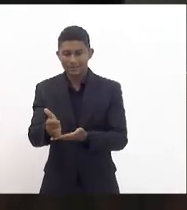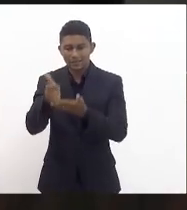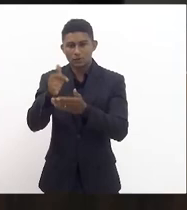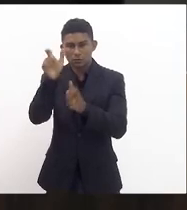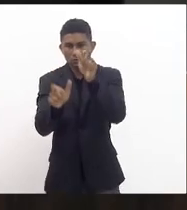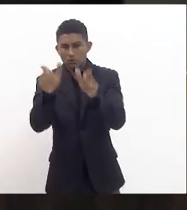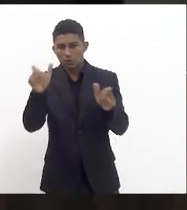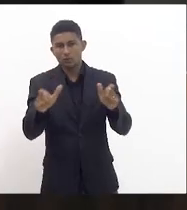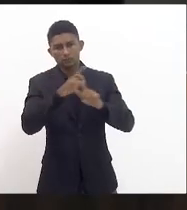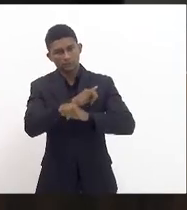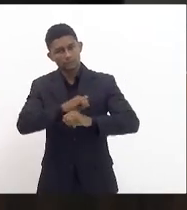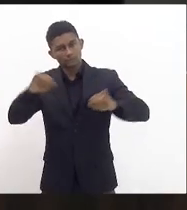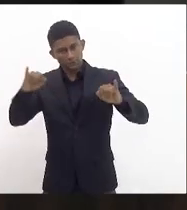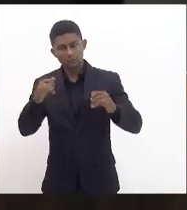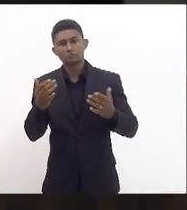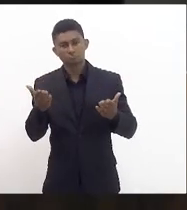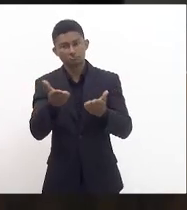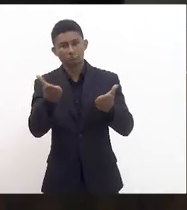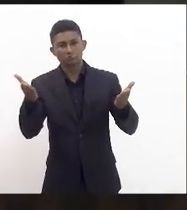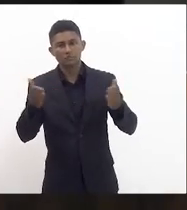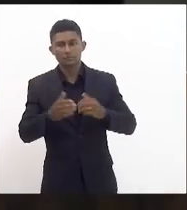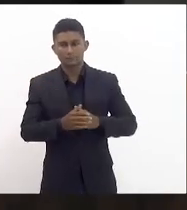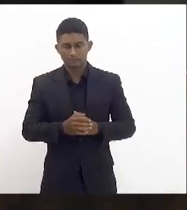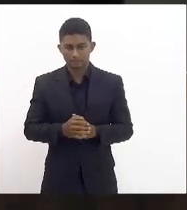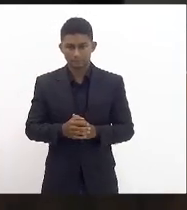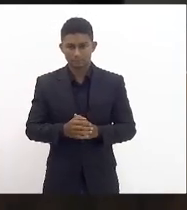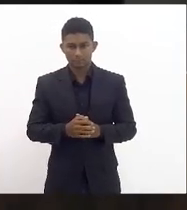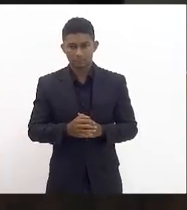que estão presentes, que estão nos gabinetes.